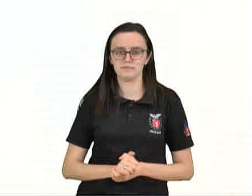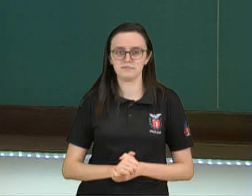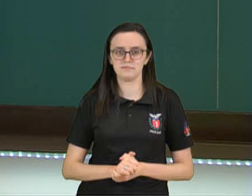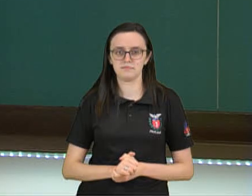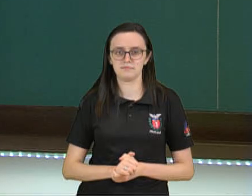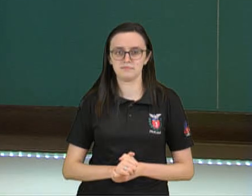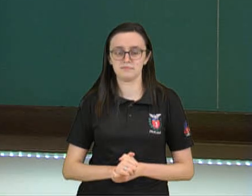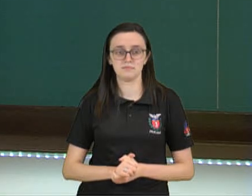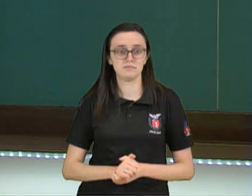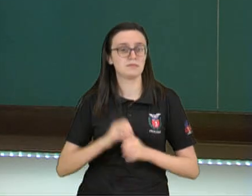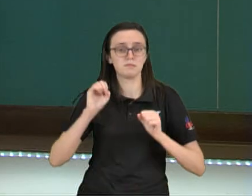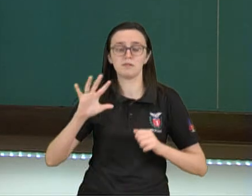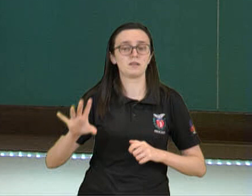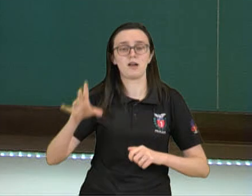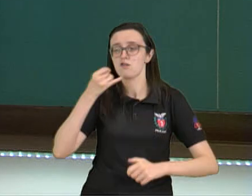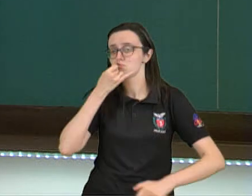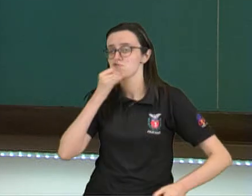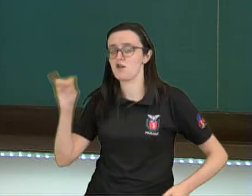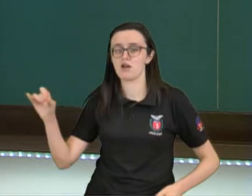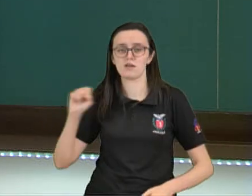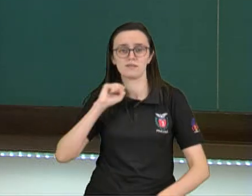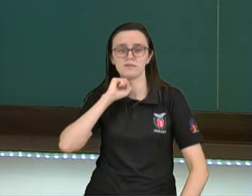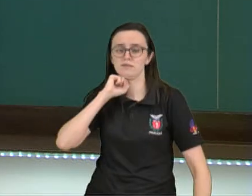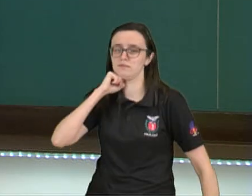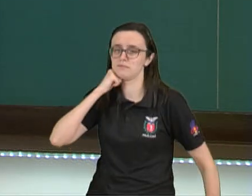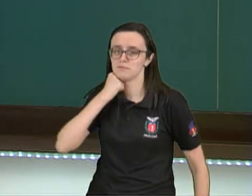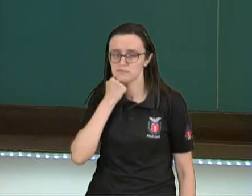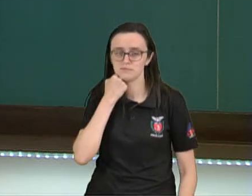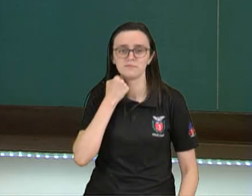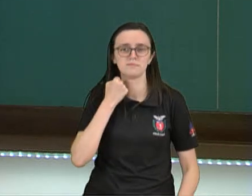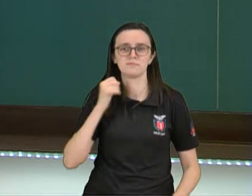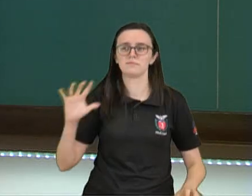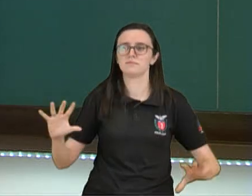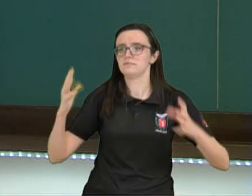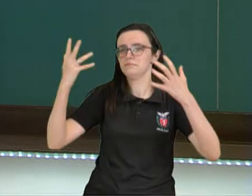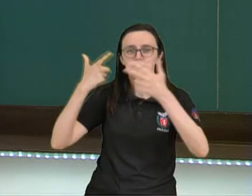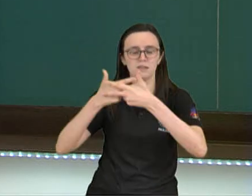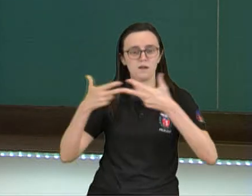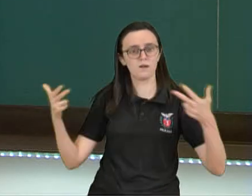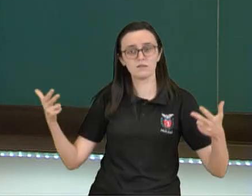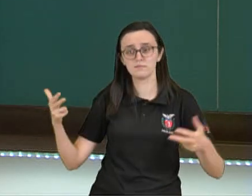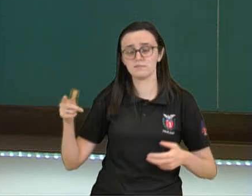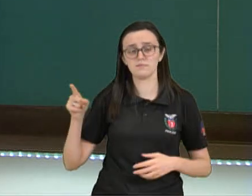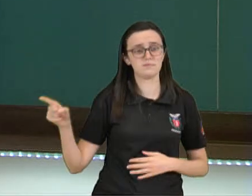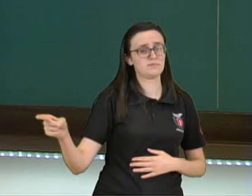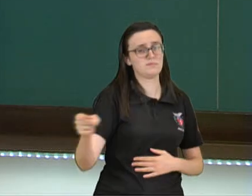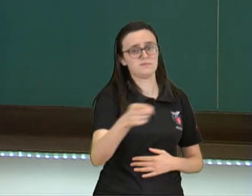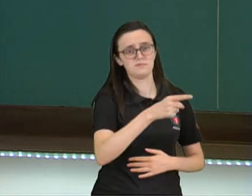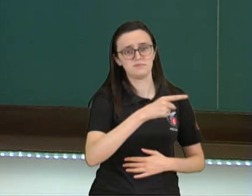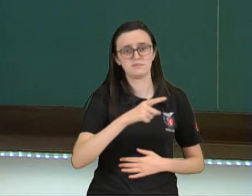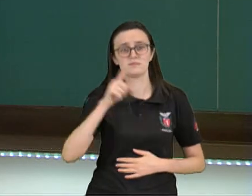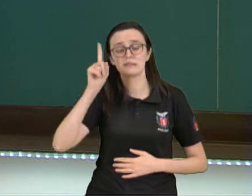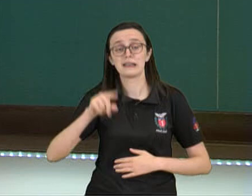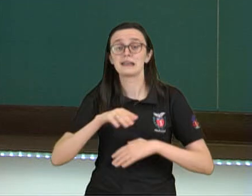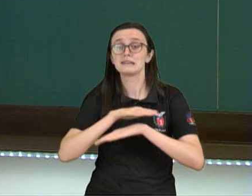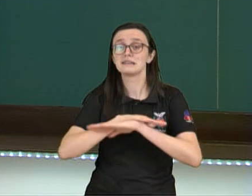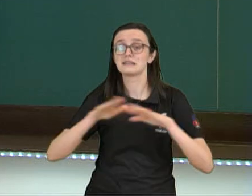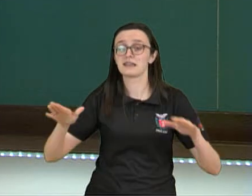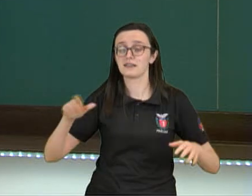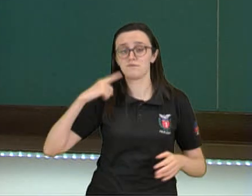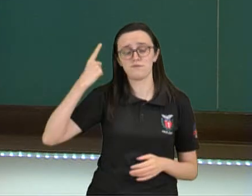Choque pode ser, um estresse, algum tipo de evento traumático, tudo isso sem surtar.